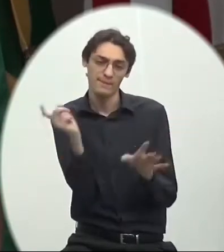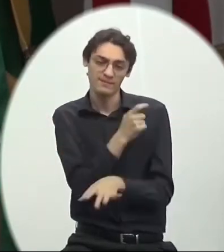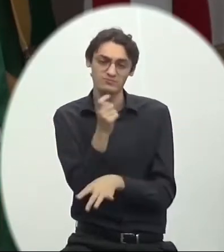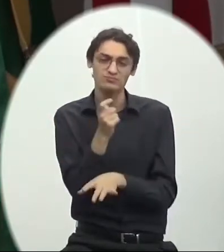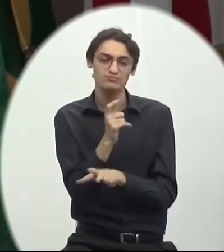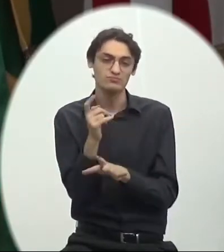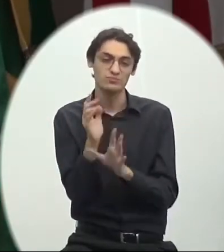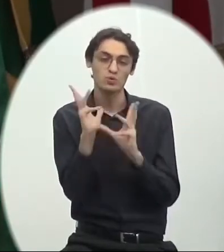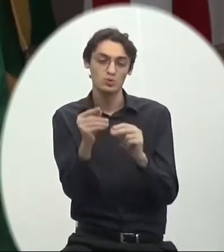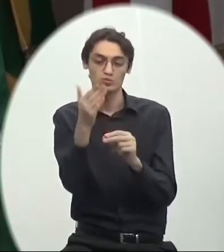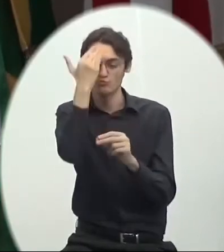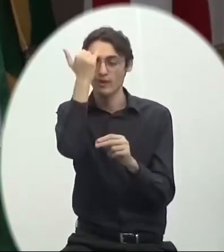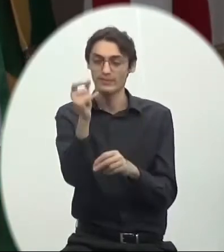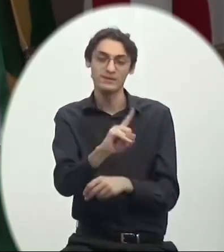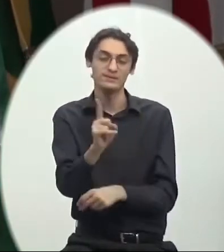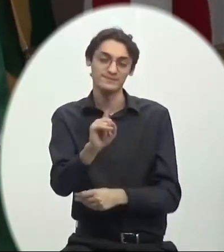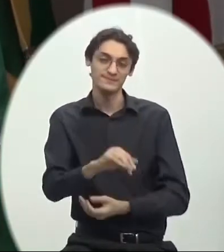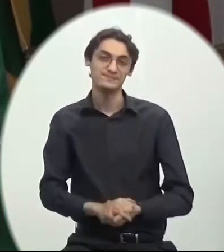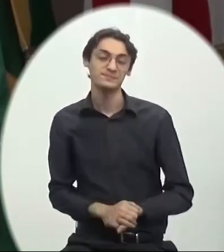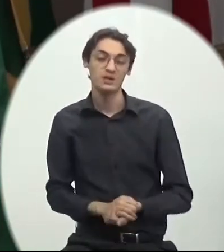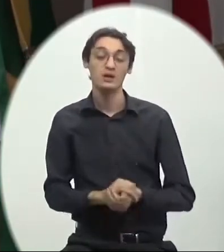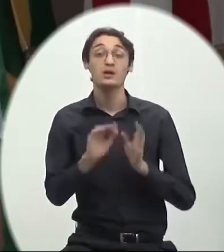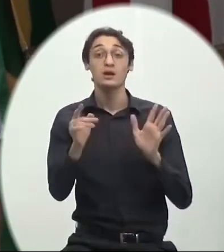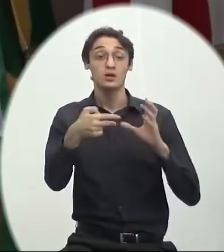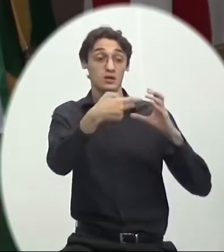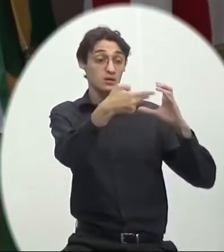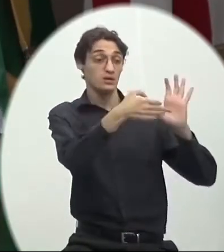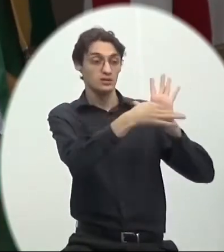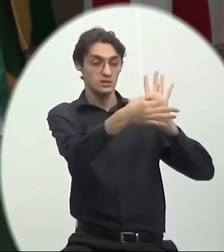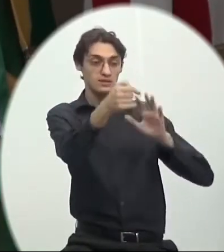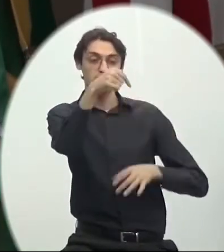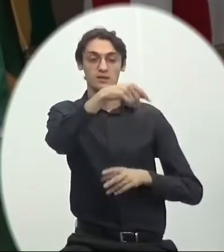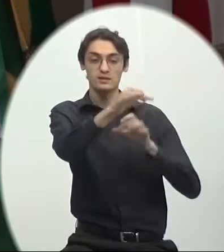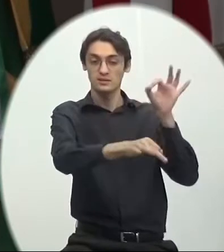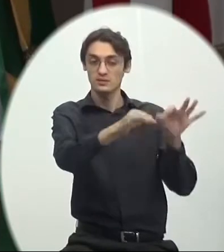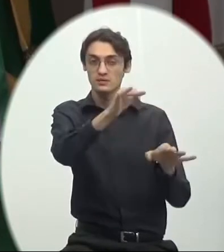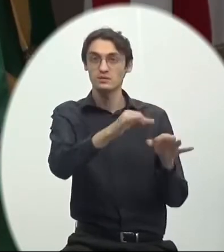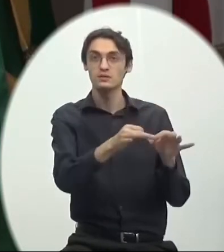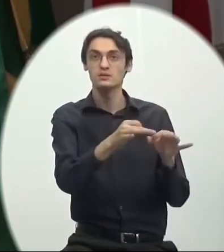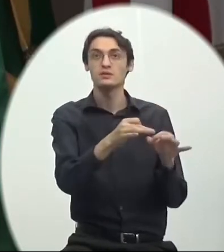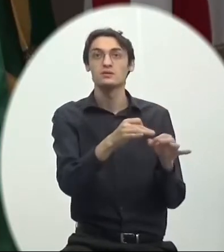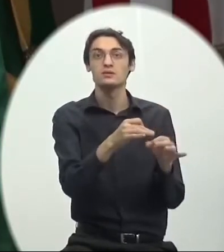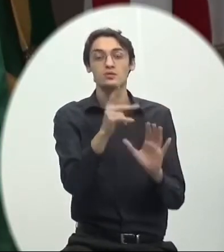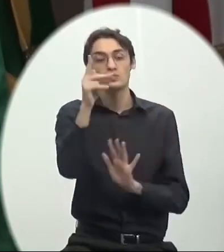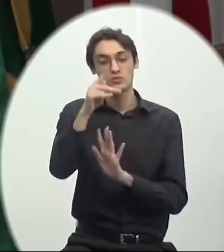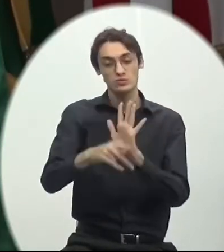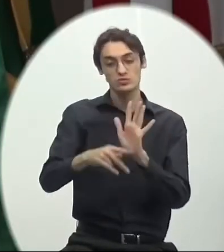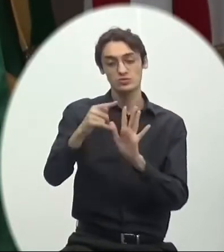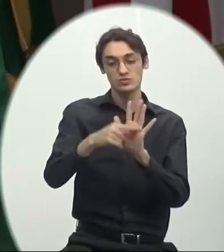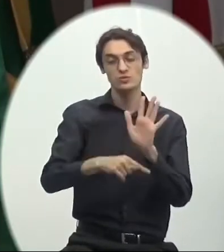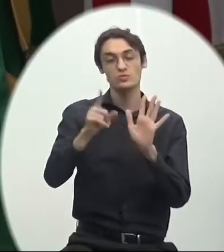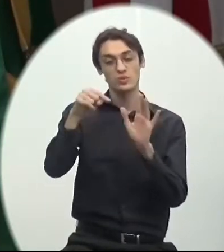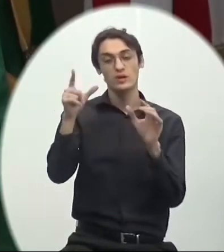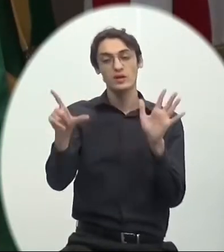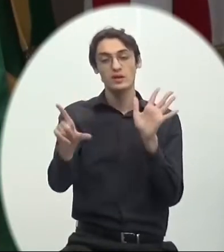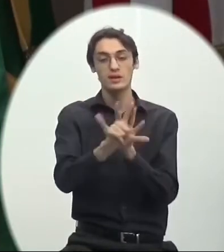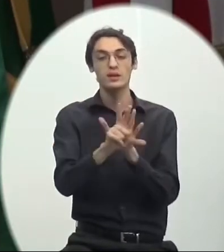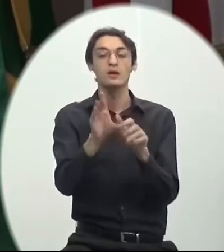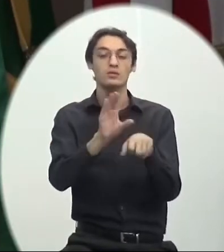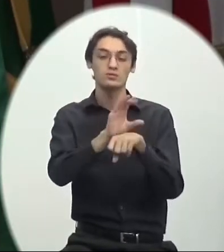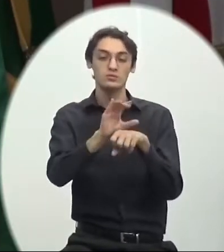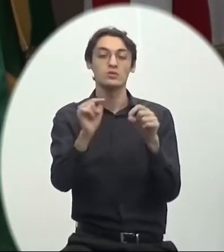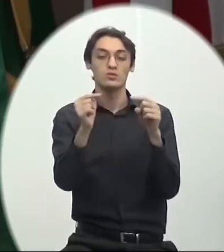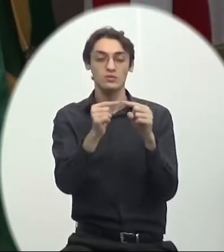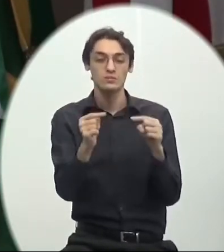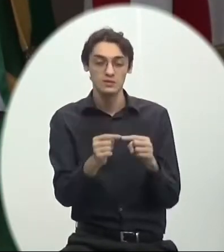minha seara. Eu vou aqui pelo parecer da nossa casa, que julgou este pequeno projeto legal e